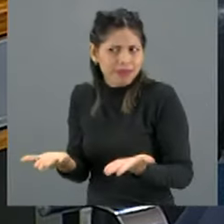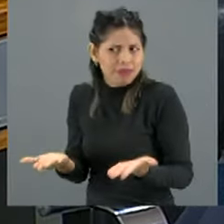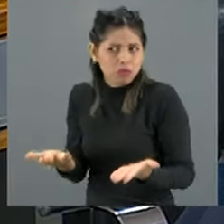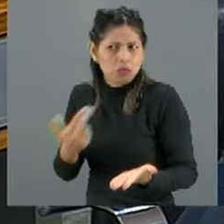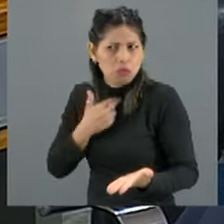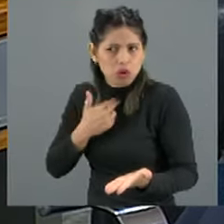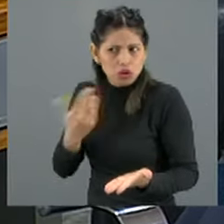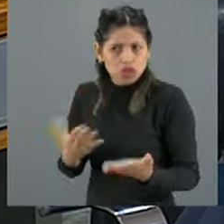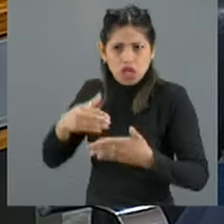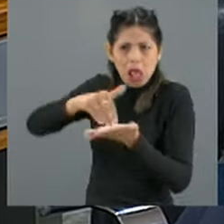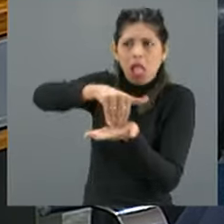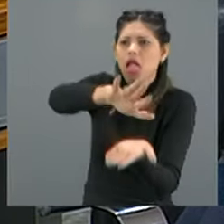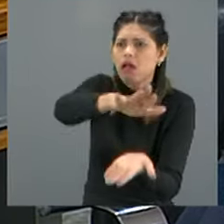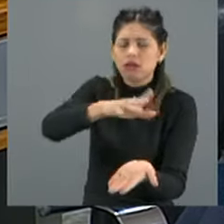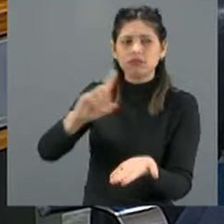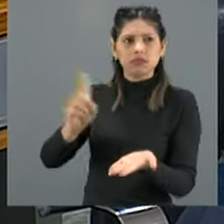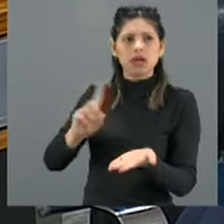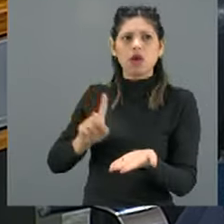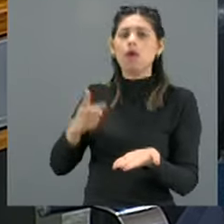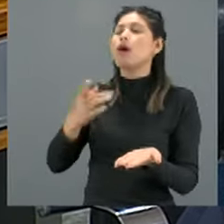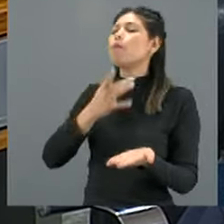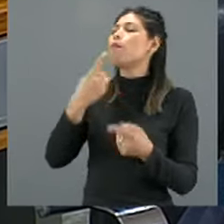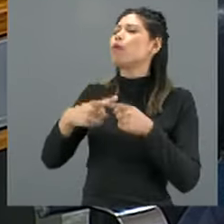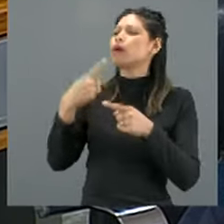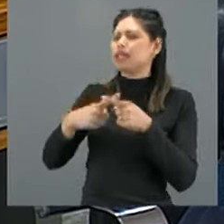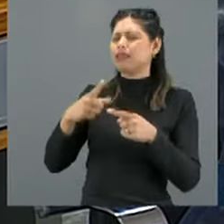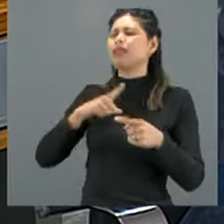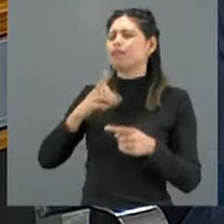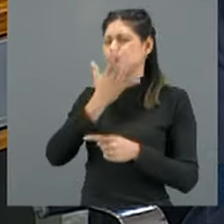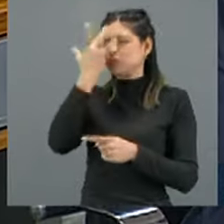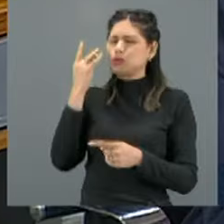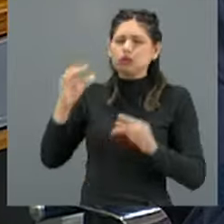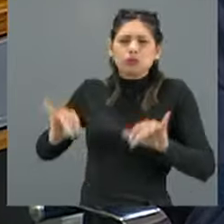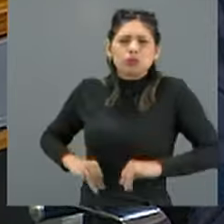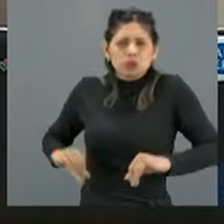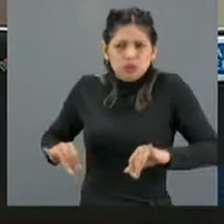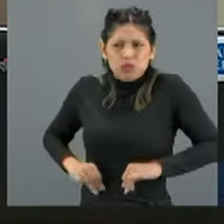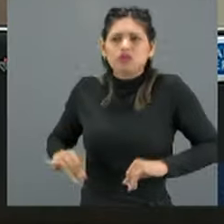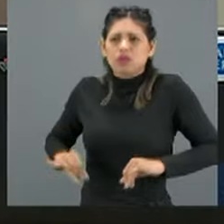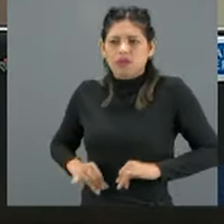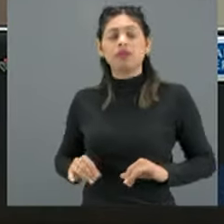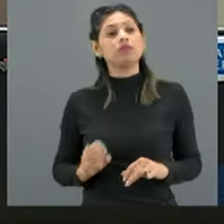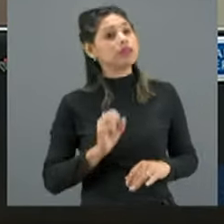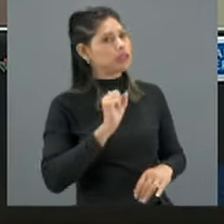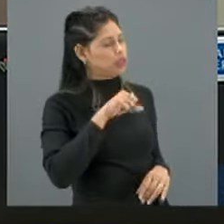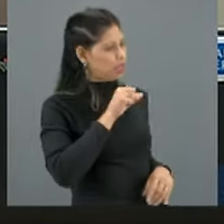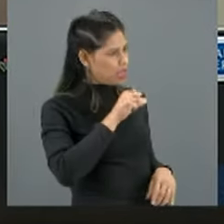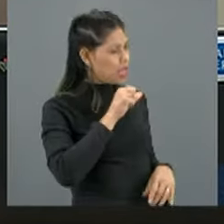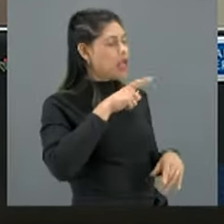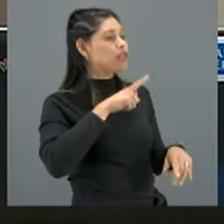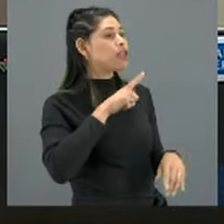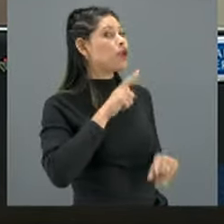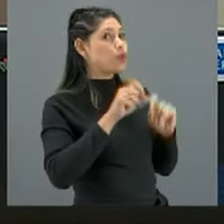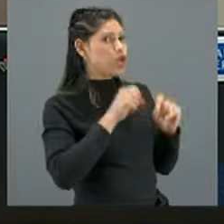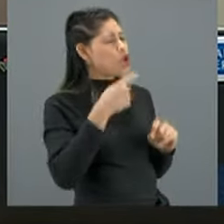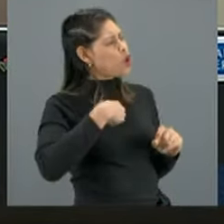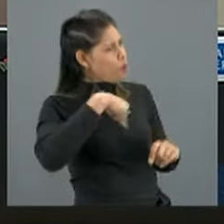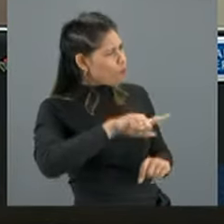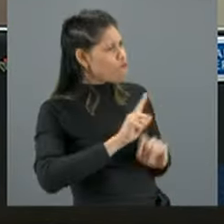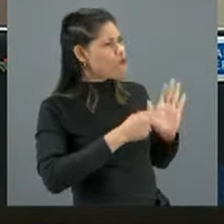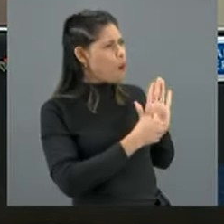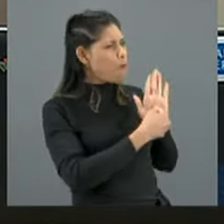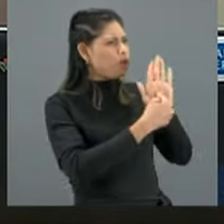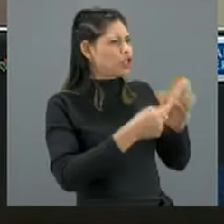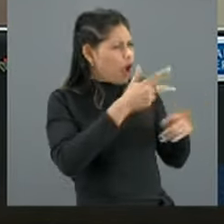quem conhece entende o que essas pessoas estão passando. Por isso que a gente foi lá para mostrar em vídeo para quem